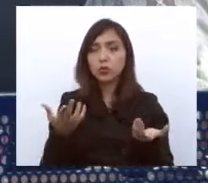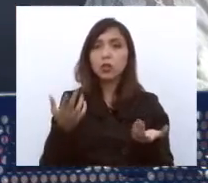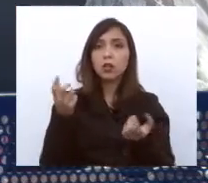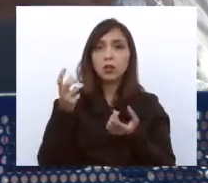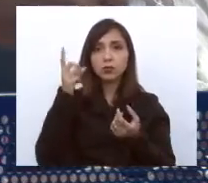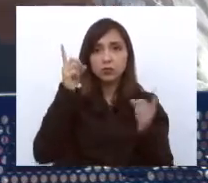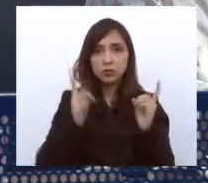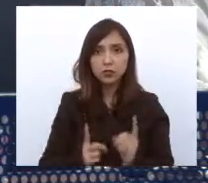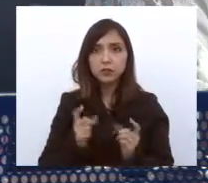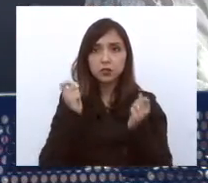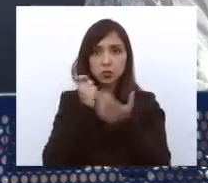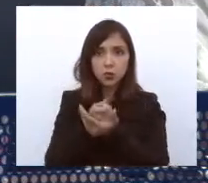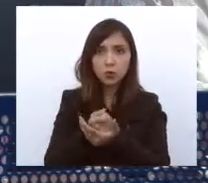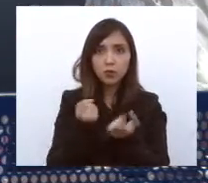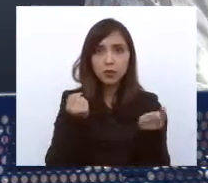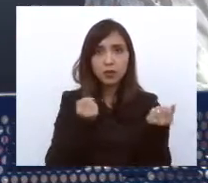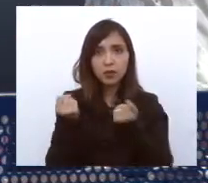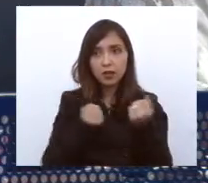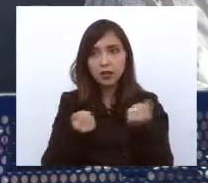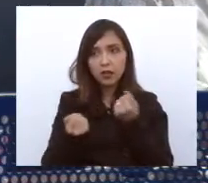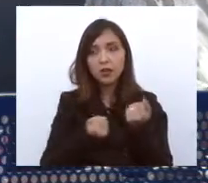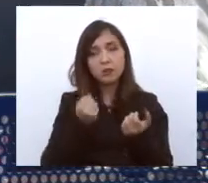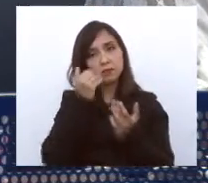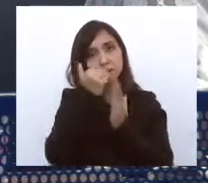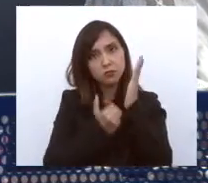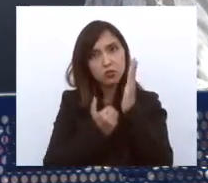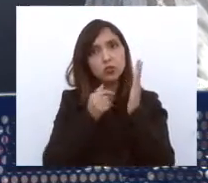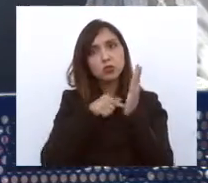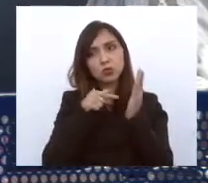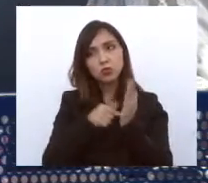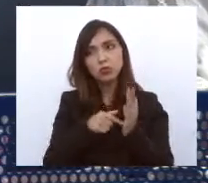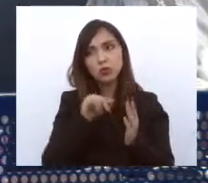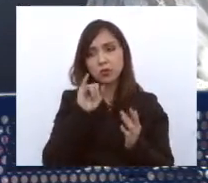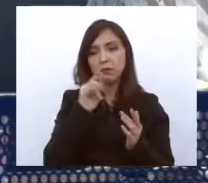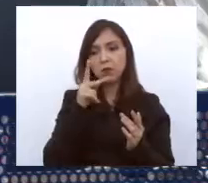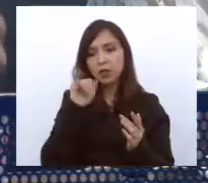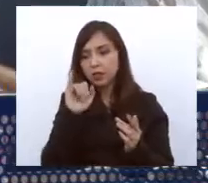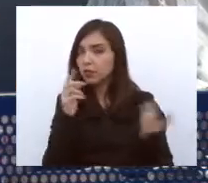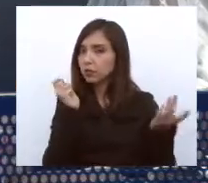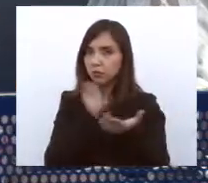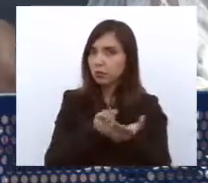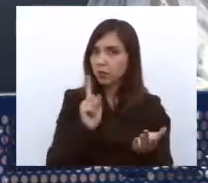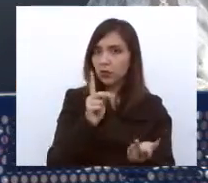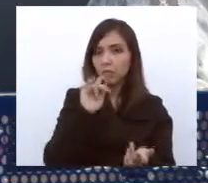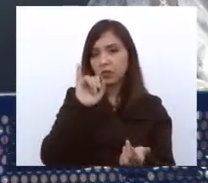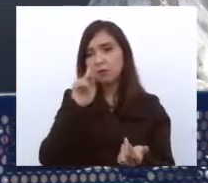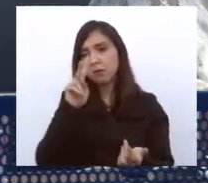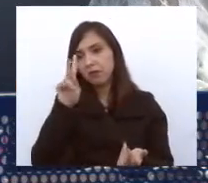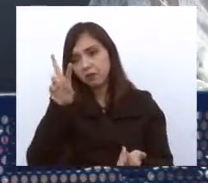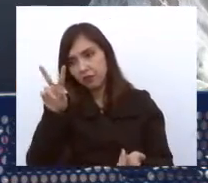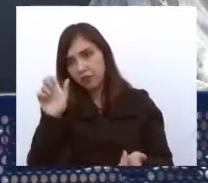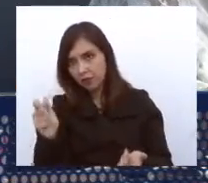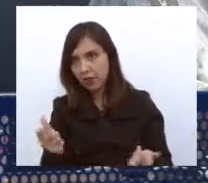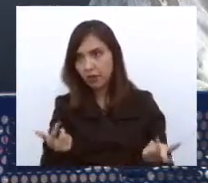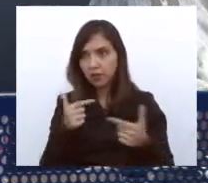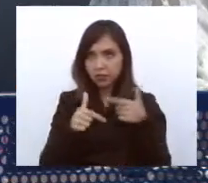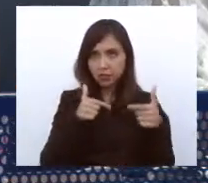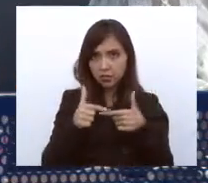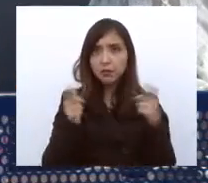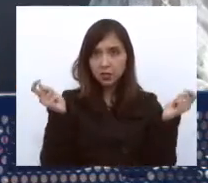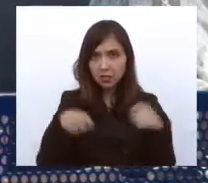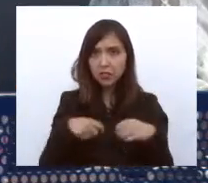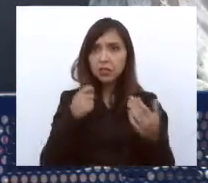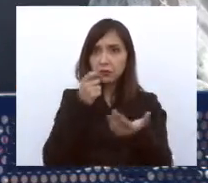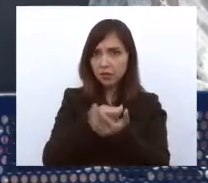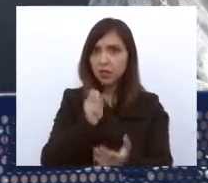carro, pagou lá com isenção lá, não pagou IPI, não pagou isso, não pagou IPVA, ele trabalha, ele pode pagar